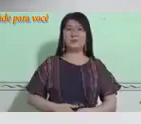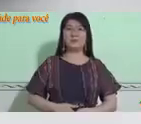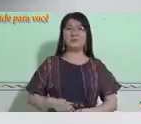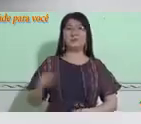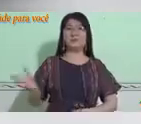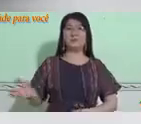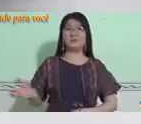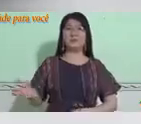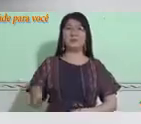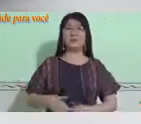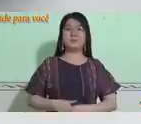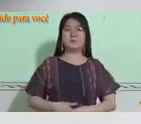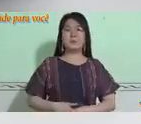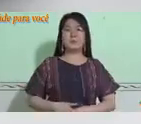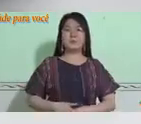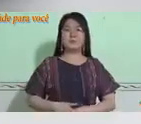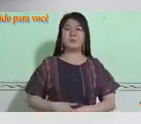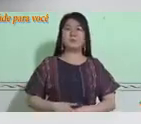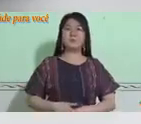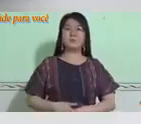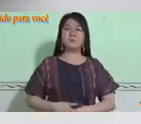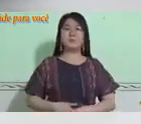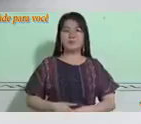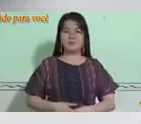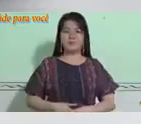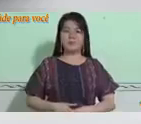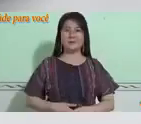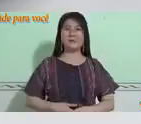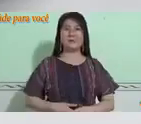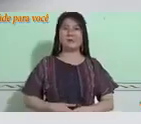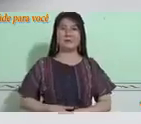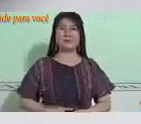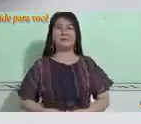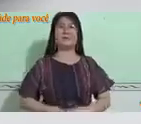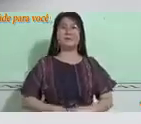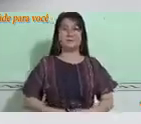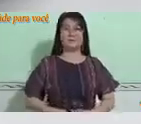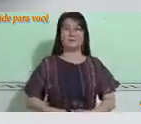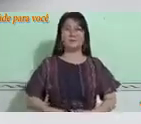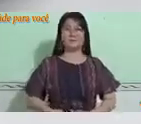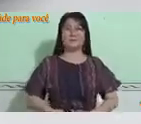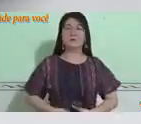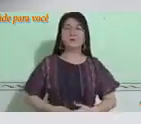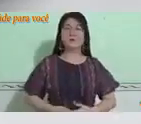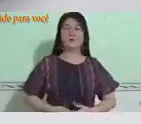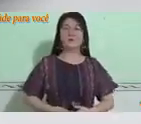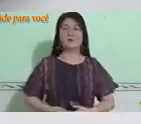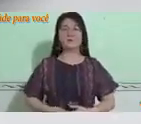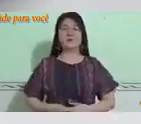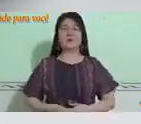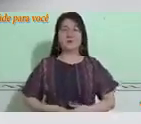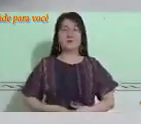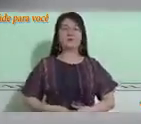A migração das larvas através dos pulmões pode causar febre e tosse, por exemplo. Para confirmar a presença